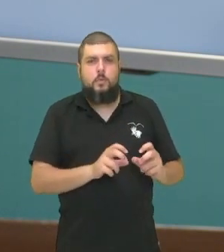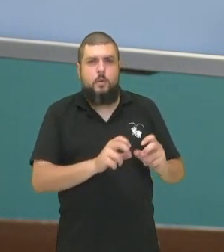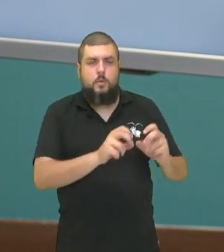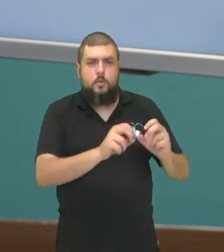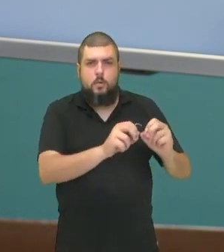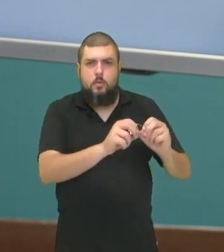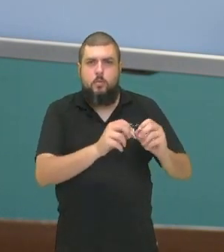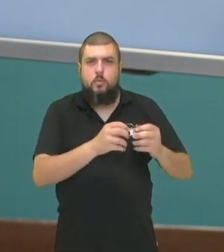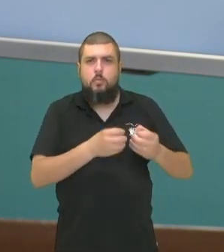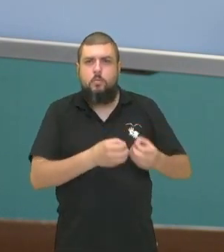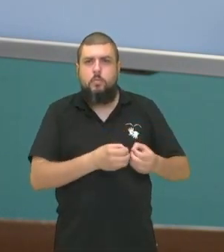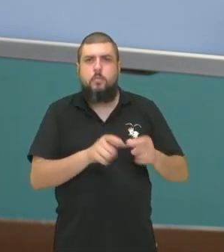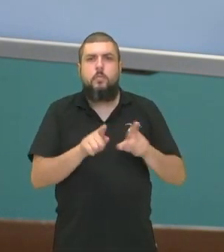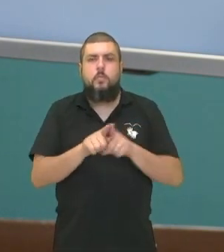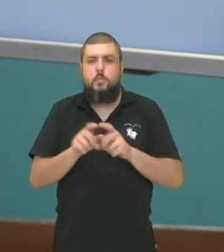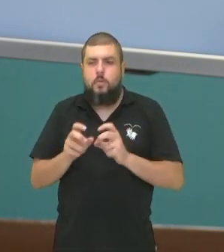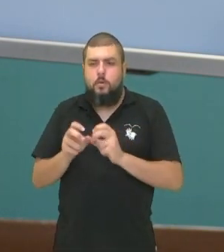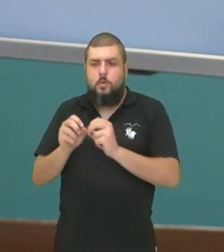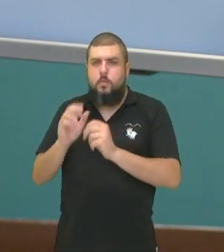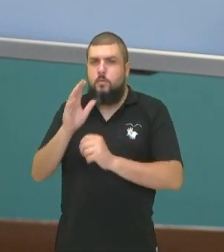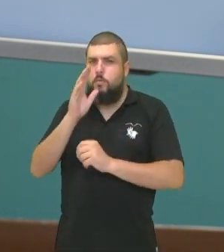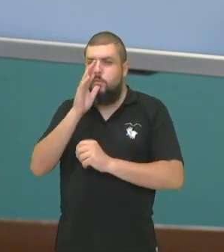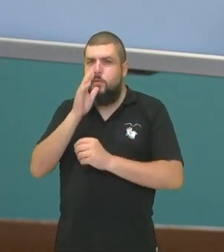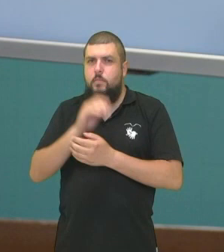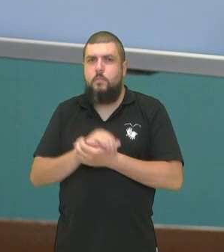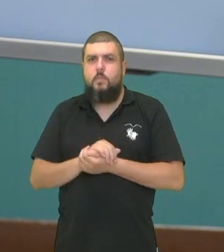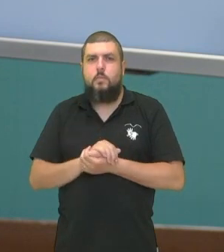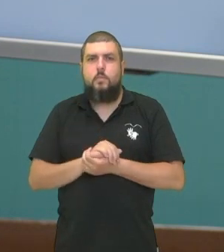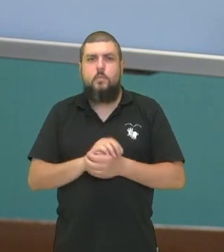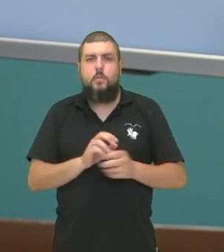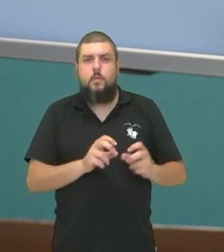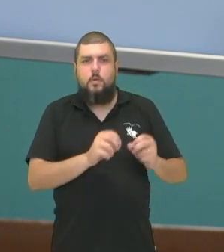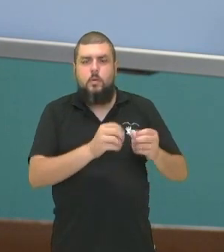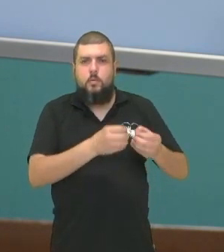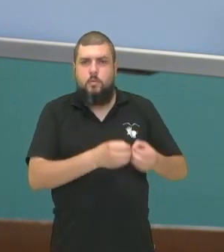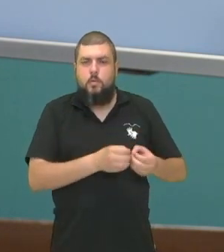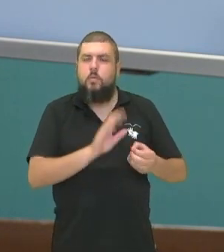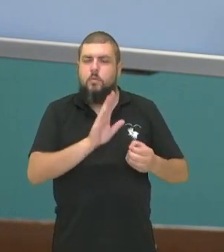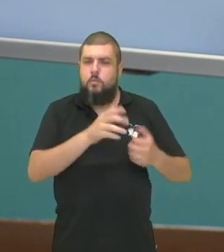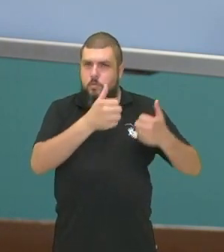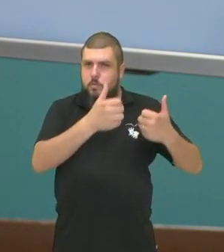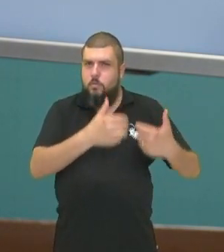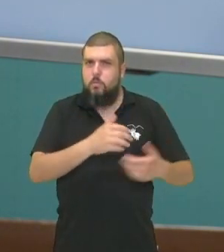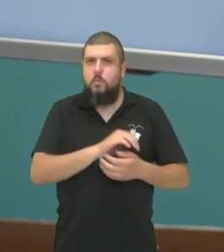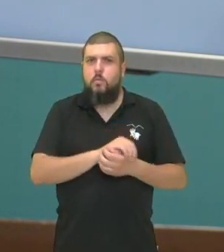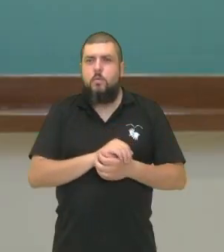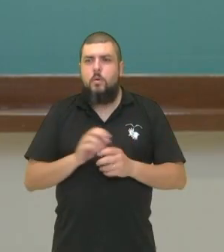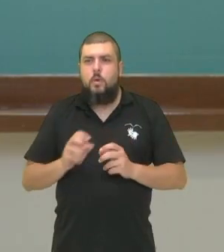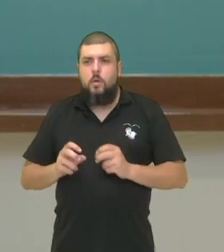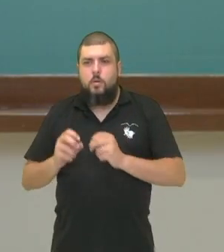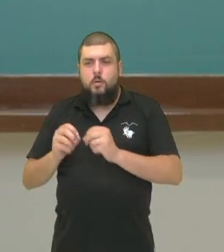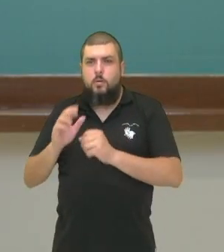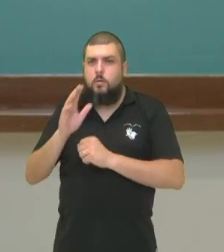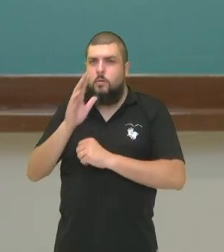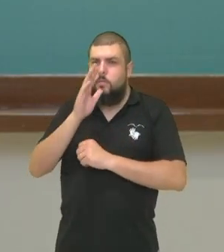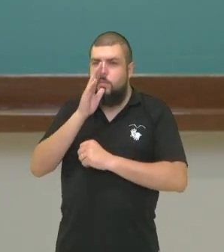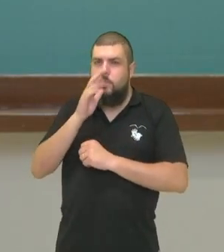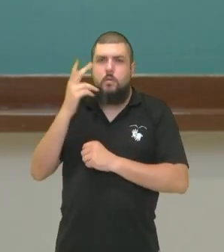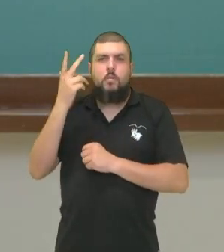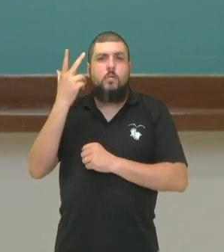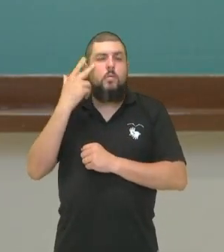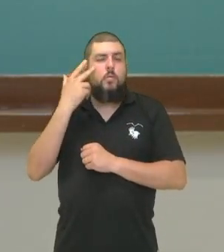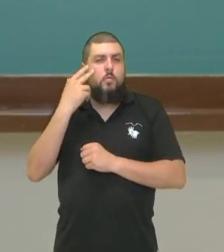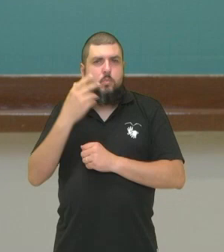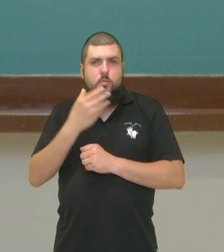o câncer do pênis. O câncer de próstata a gente já falou um pouquinho. O câncer do pênis, ele ocorre e é muito comum nos